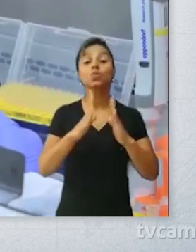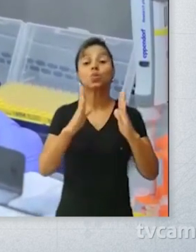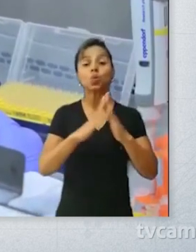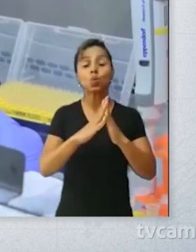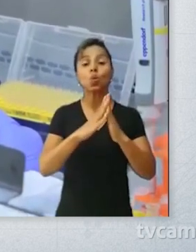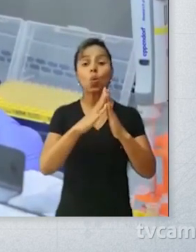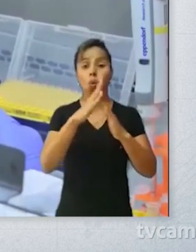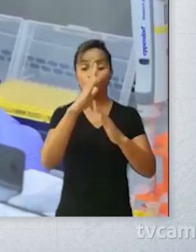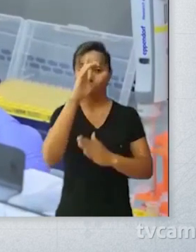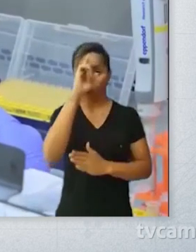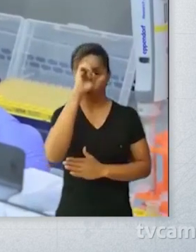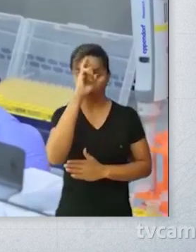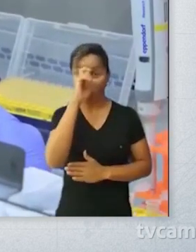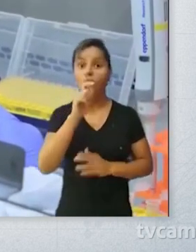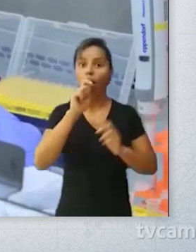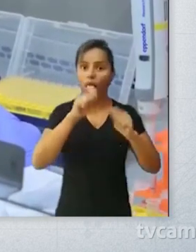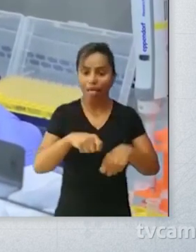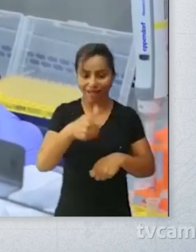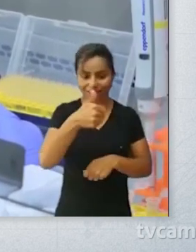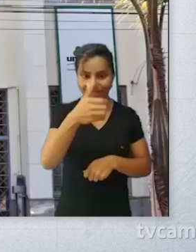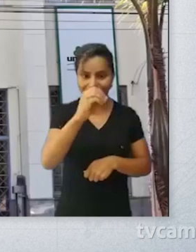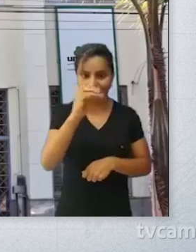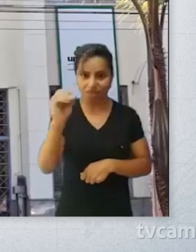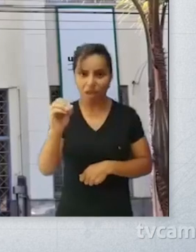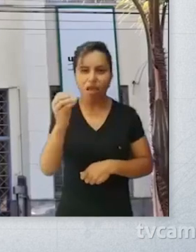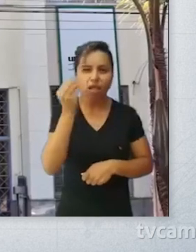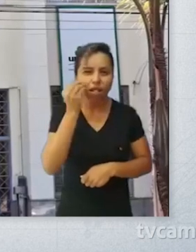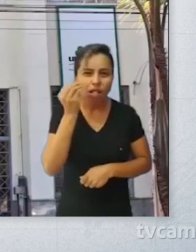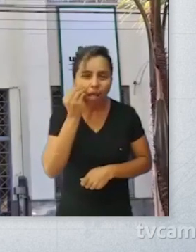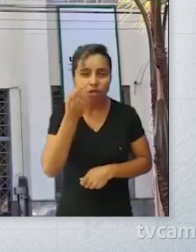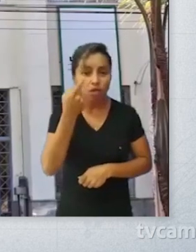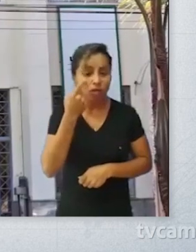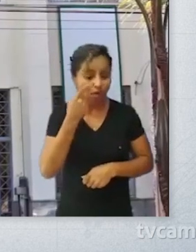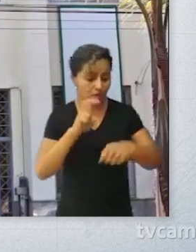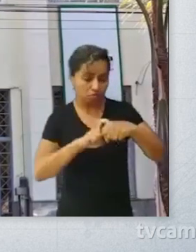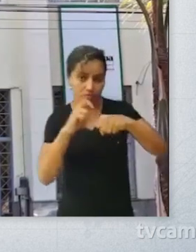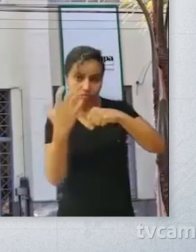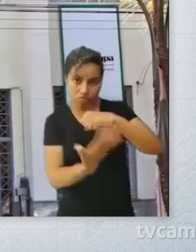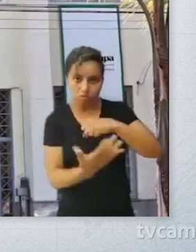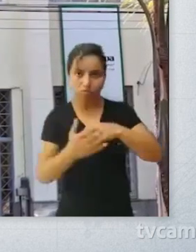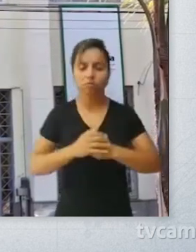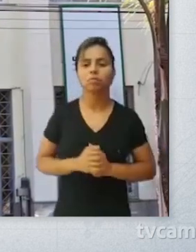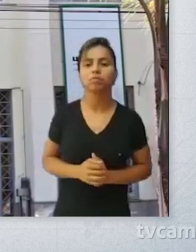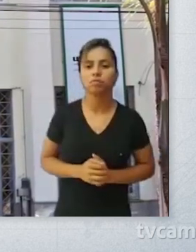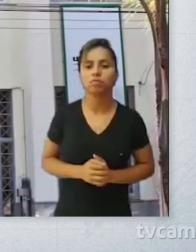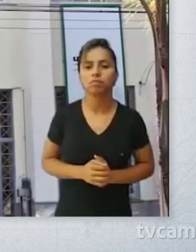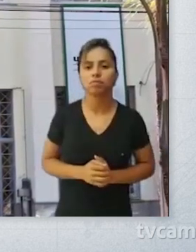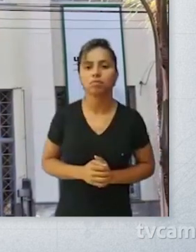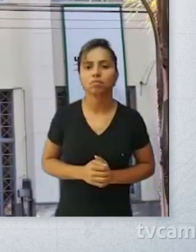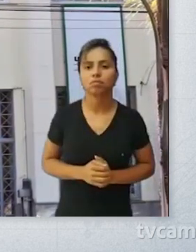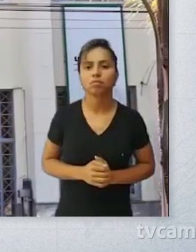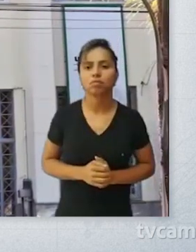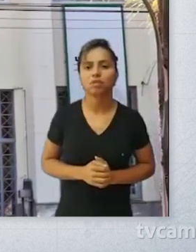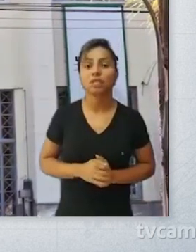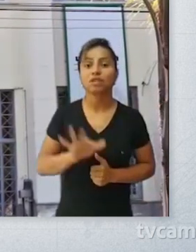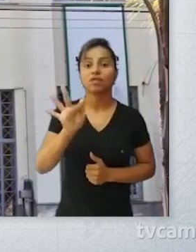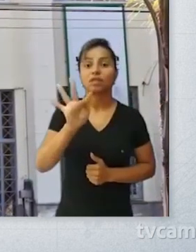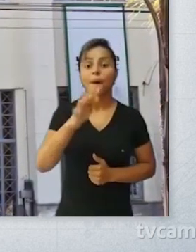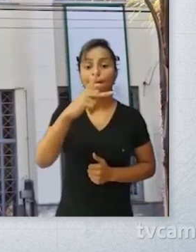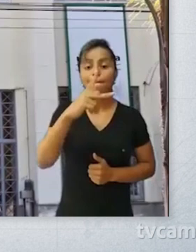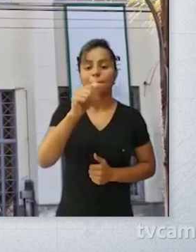na contribuição nos esforços para o desenvolvimento de uma vacina que combata a SARS-CoV-2.